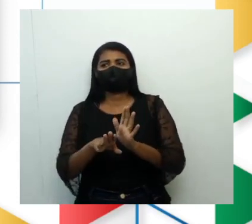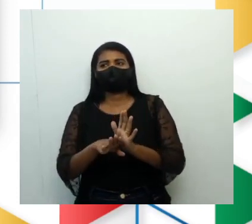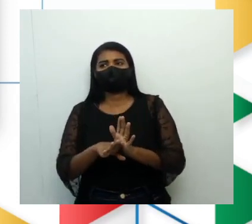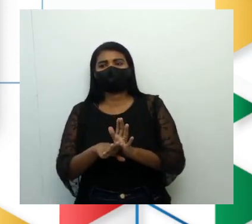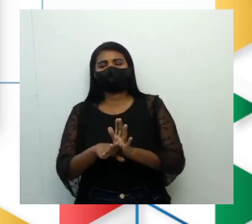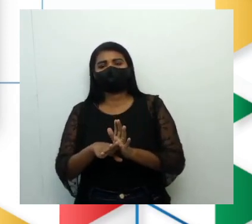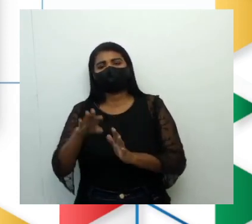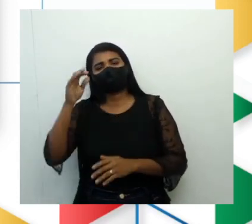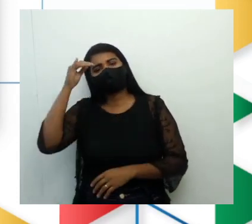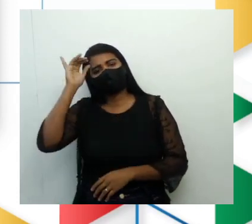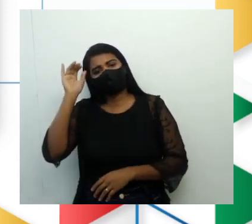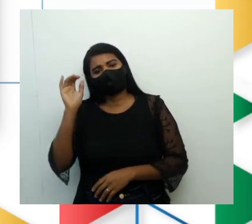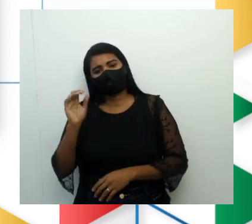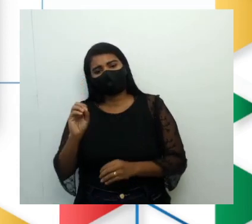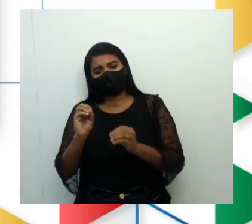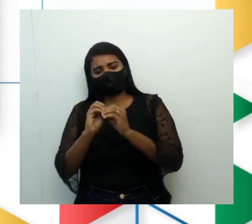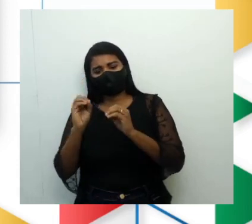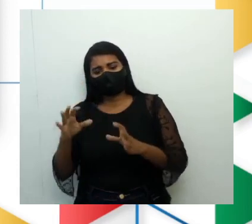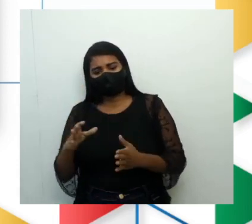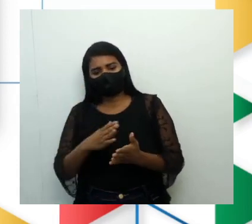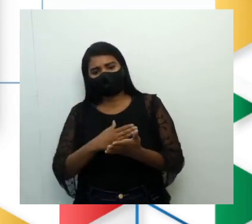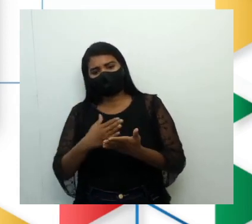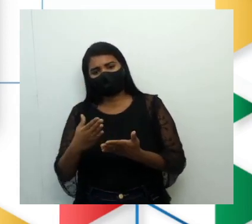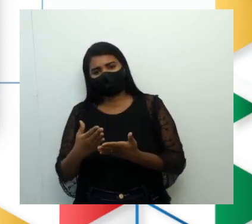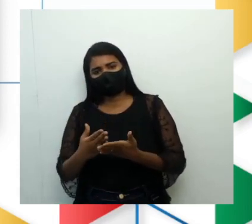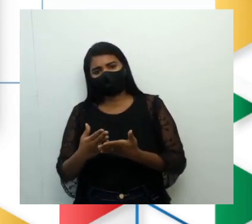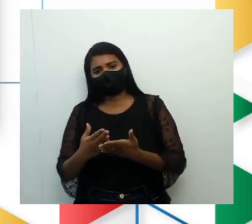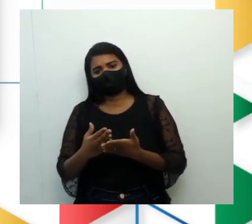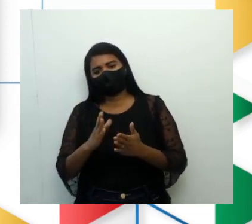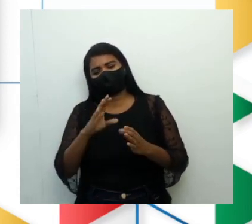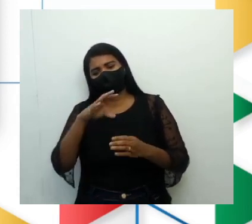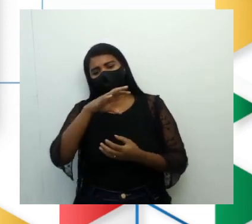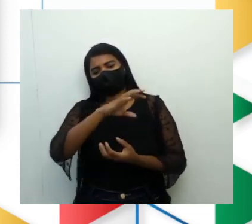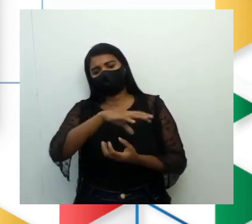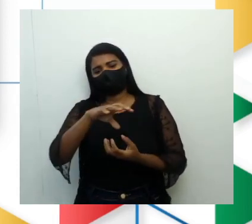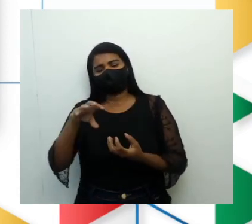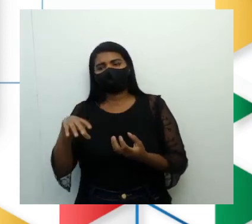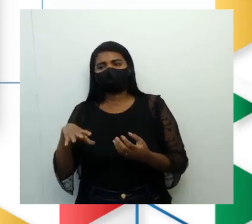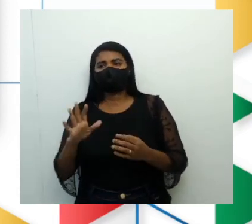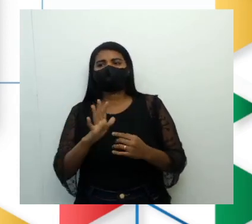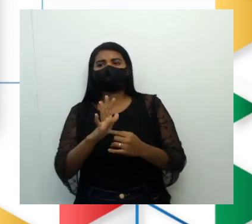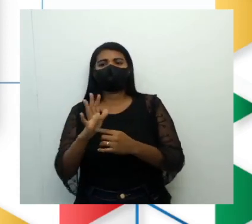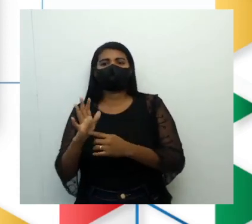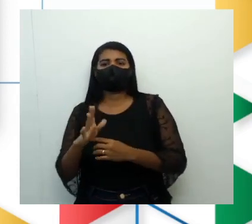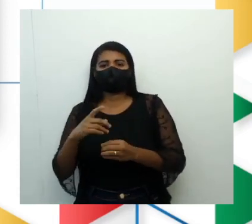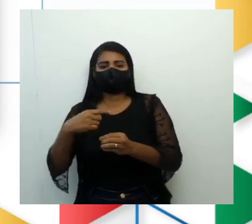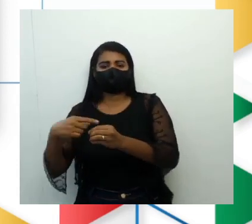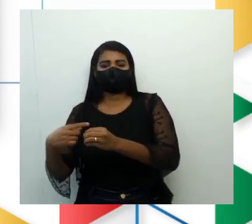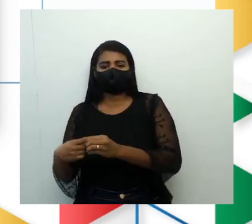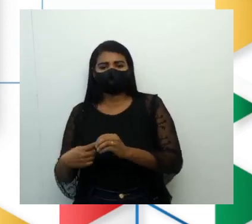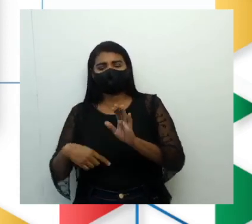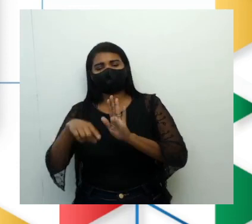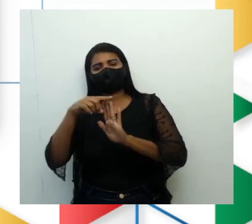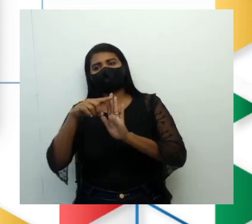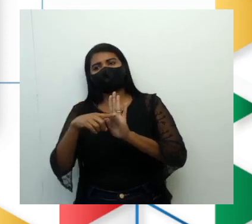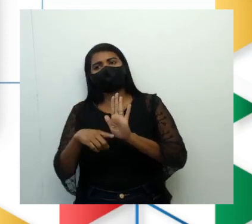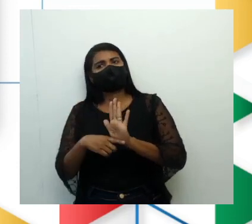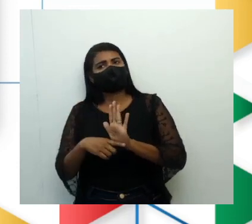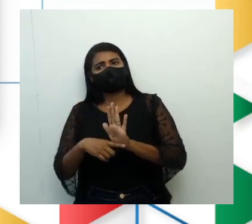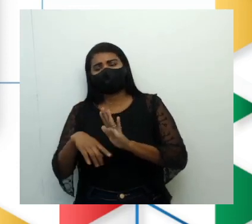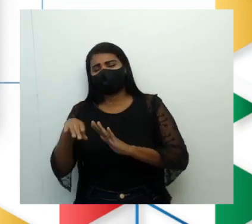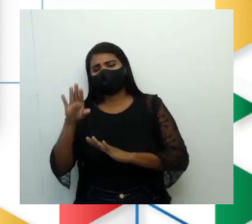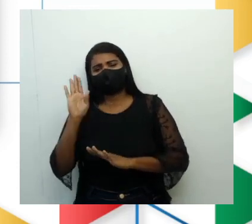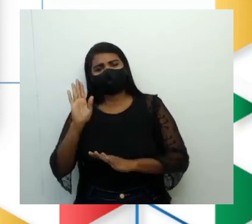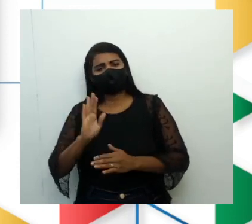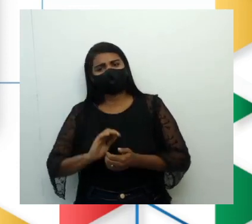da área de criação, com os principais núcleos urbanos, viu, meus amores? Então, o Tratado de Tordesilhas aí foi